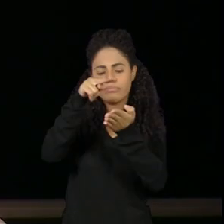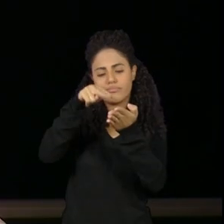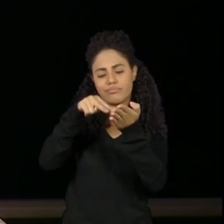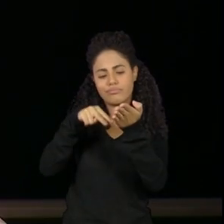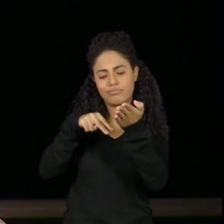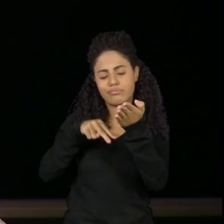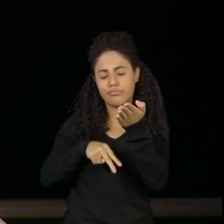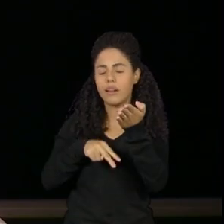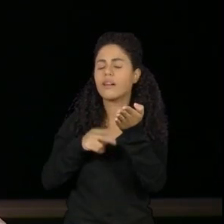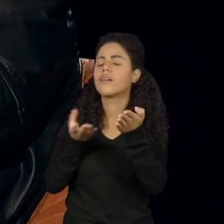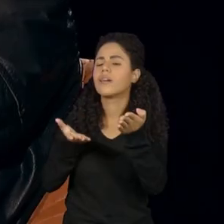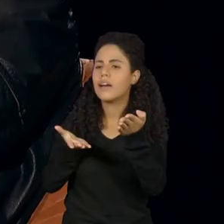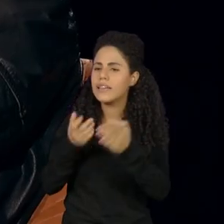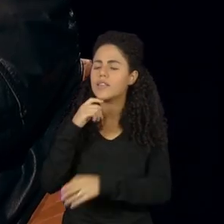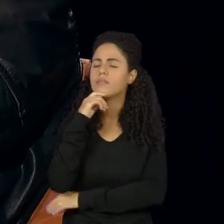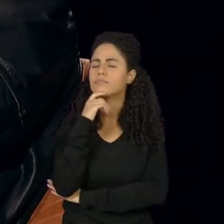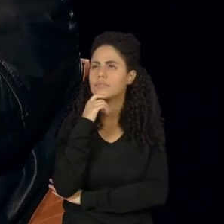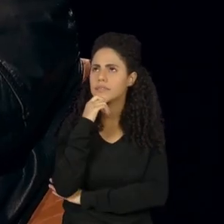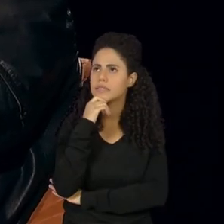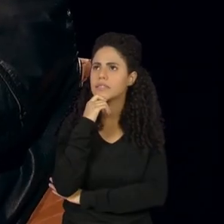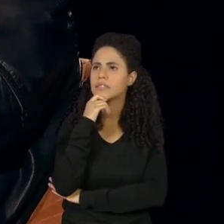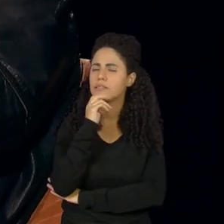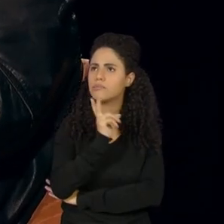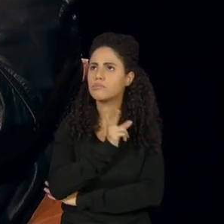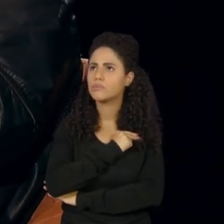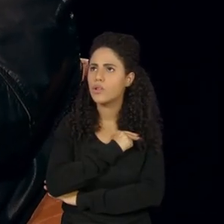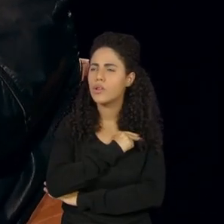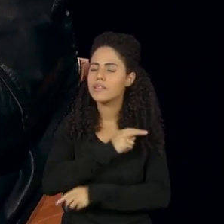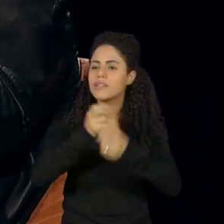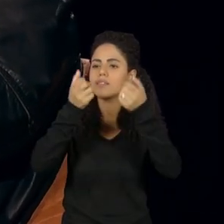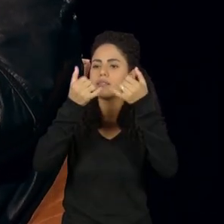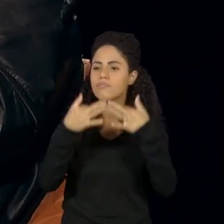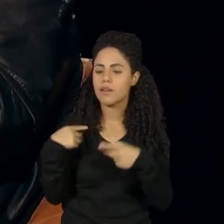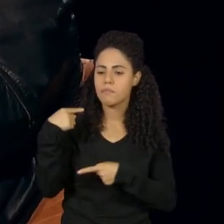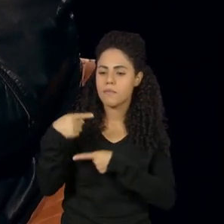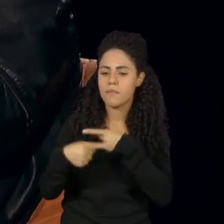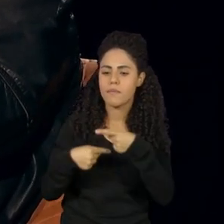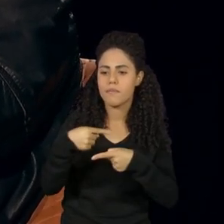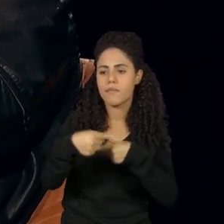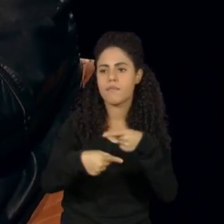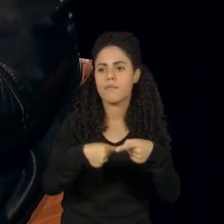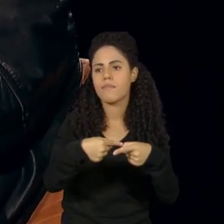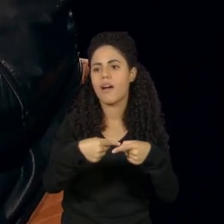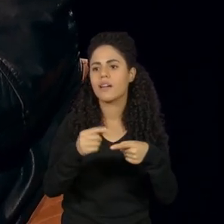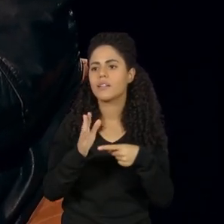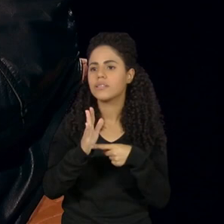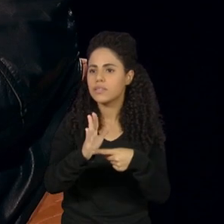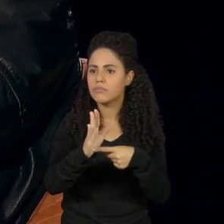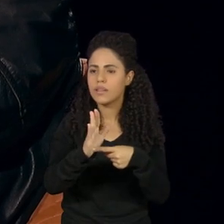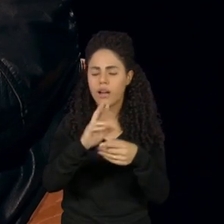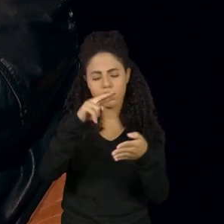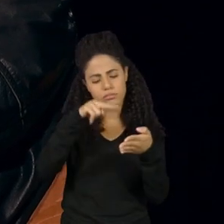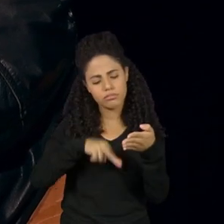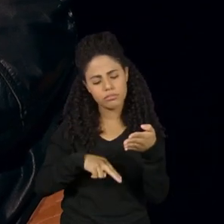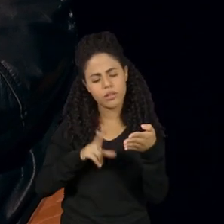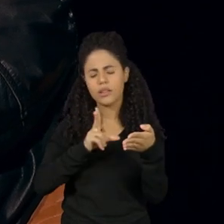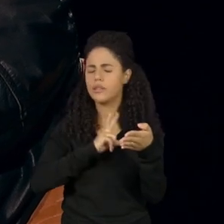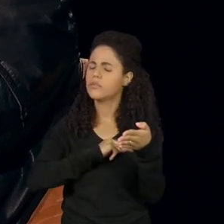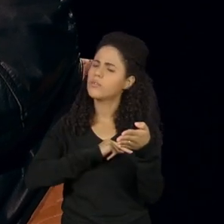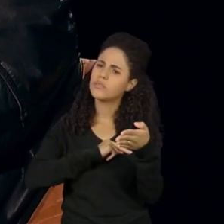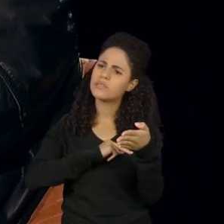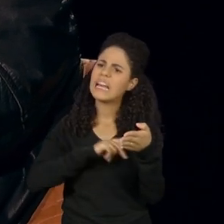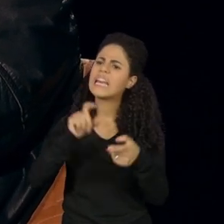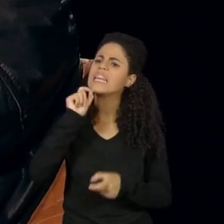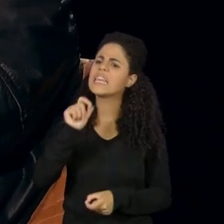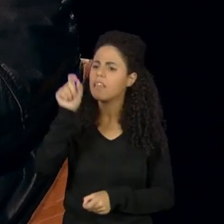Né? Aí eu falei, caramba, ele falava de Kerouac, falava de geração Beat no livro O Que é Punk. Eu falei, caramba, quem são esses caras?